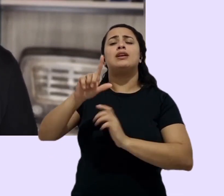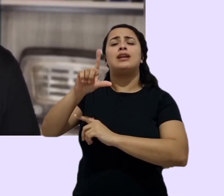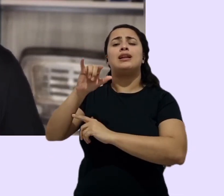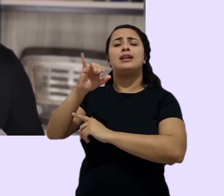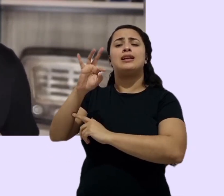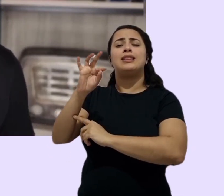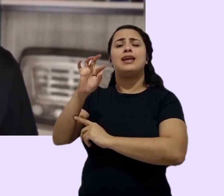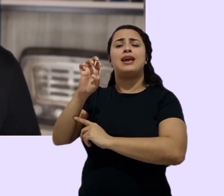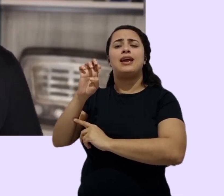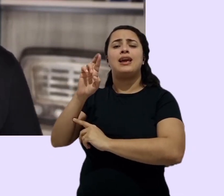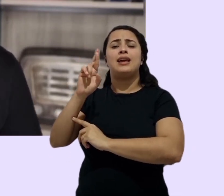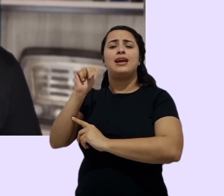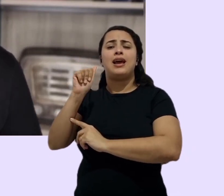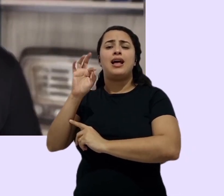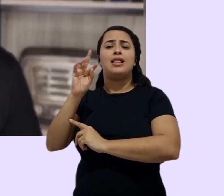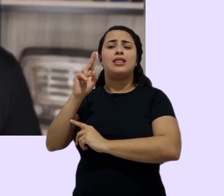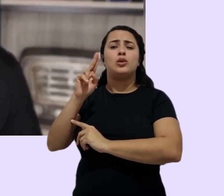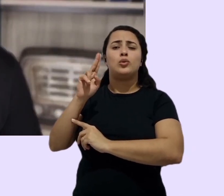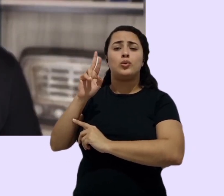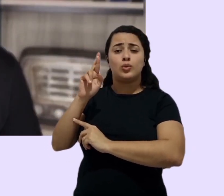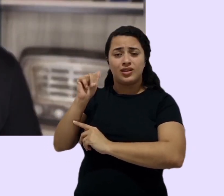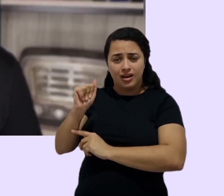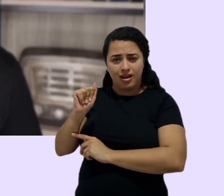significa, afinal de contas, literatura.